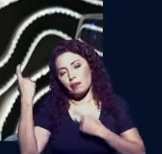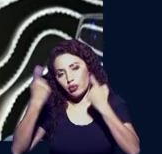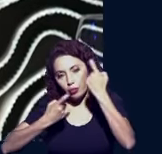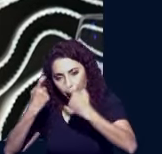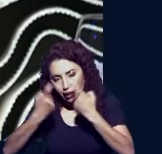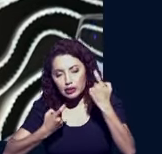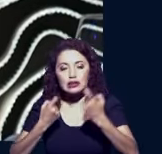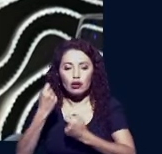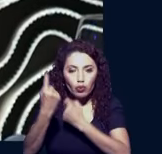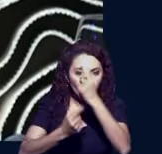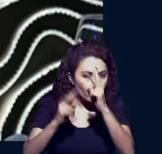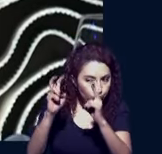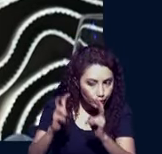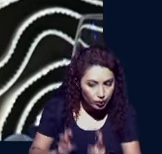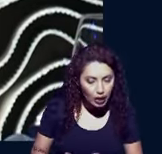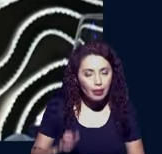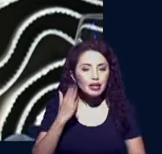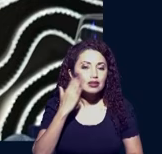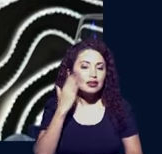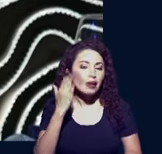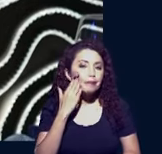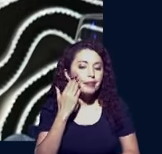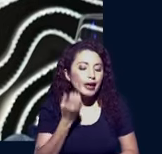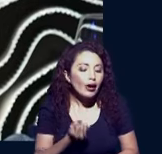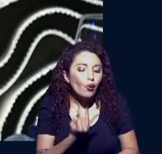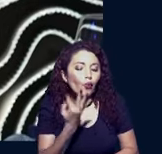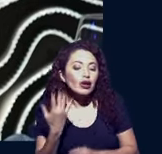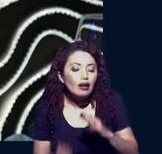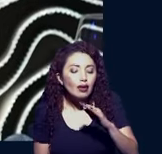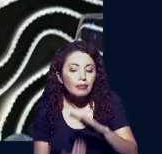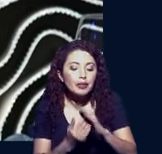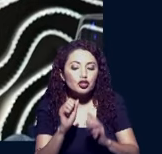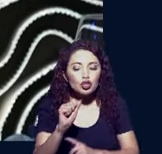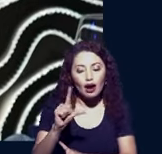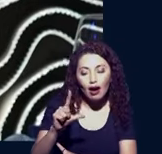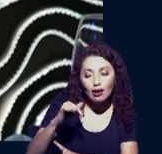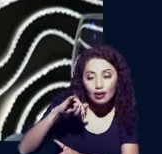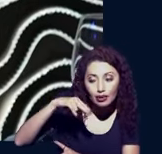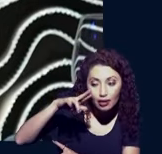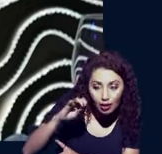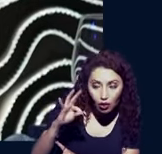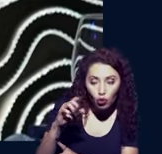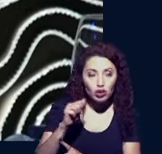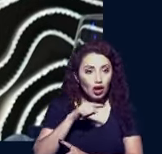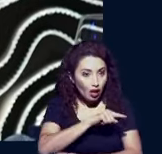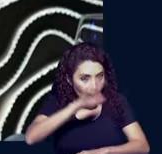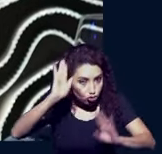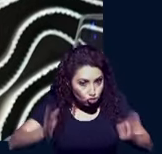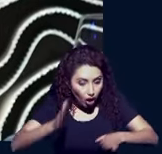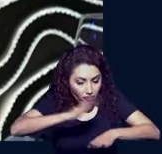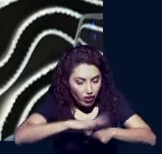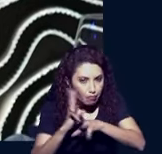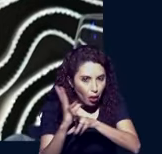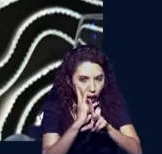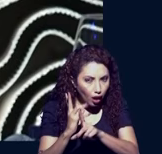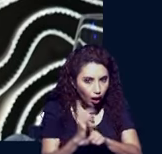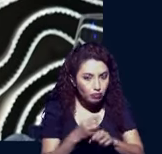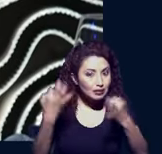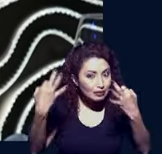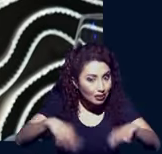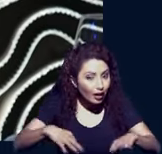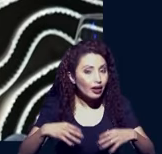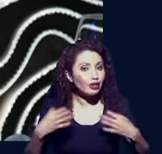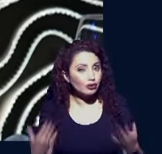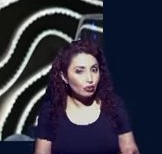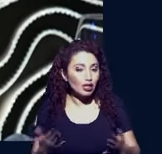pra gente saber quanto que vai para quanto vai essa alíquota né saber se essa conta tá feita de forma correta Porque no final quando a gente abre